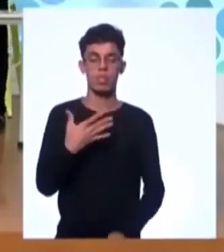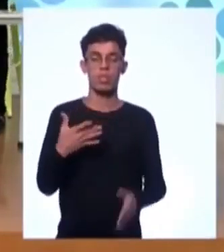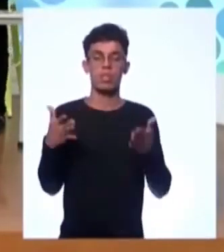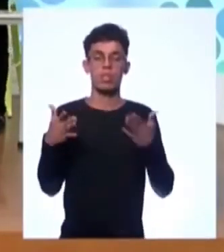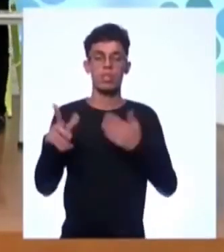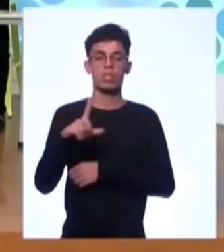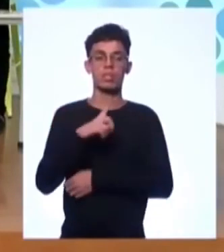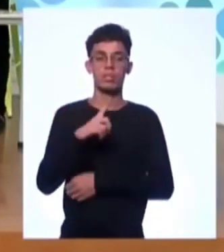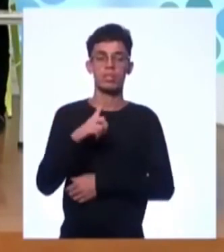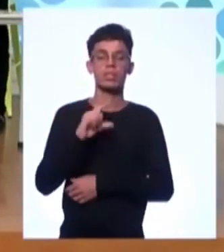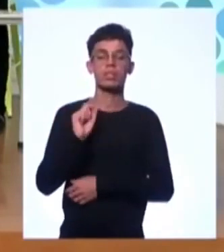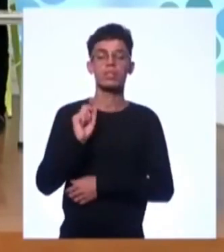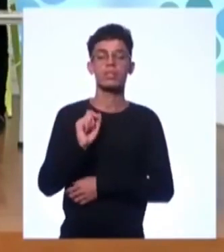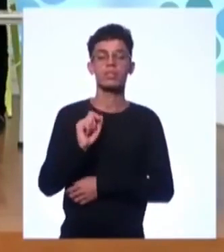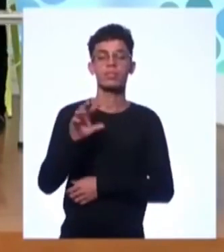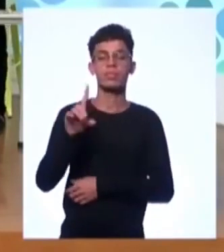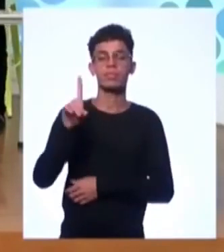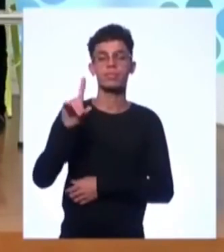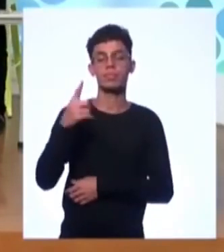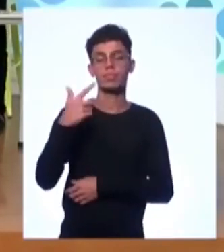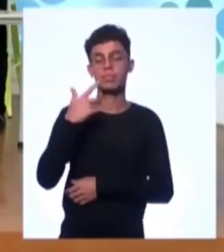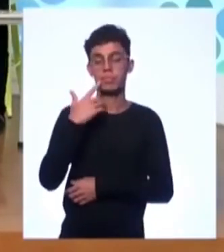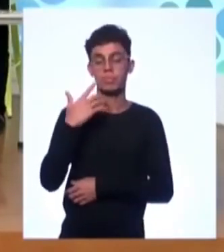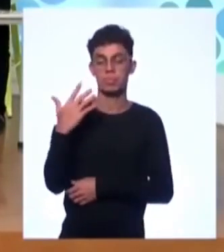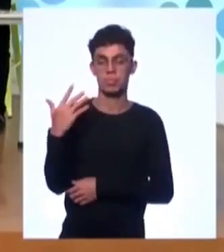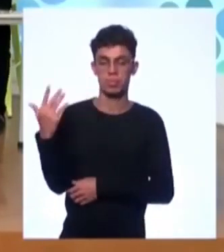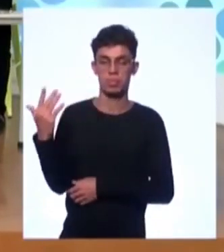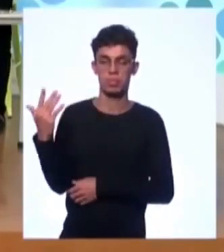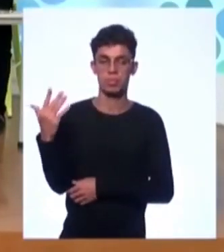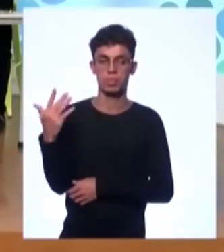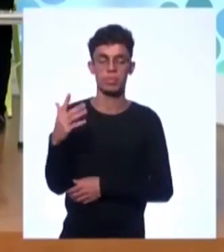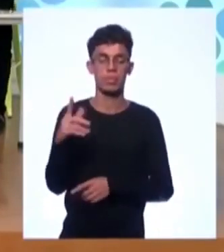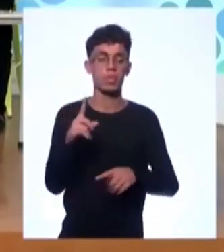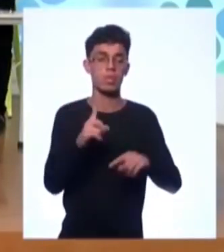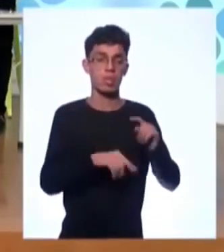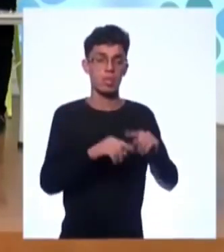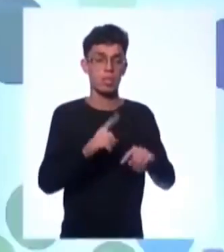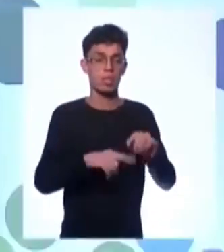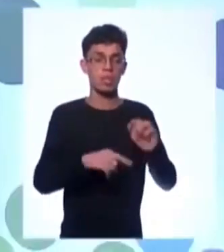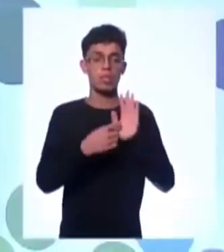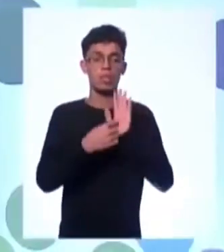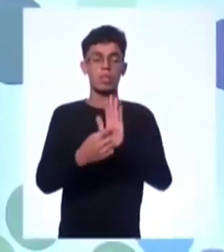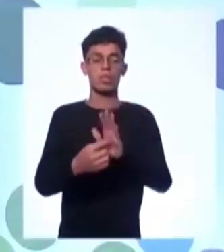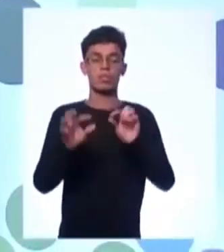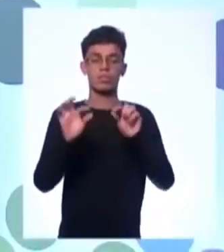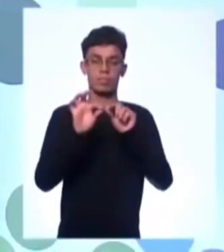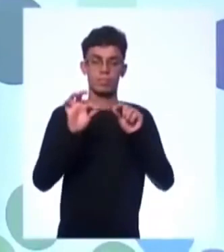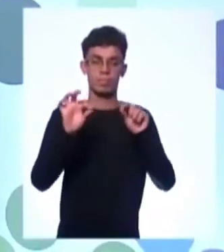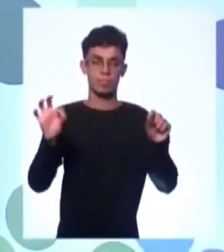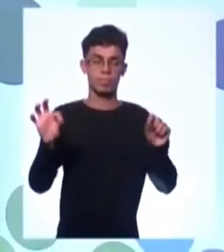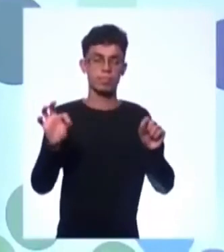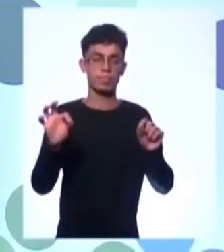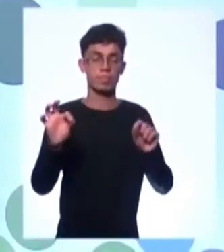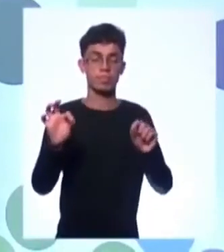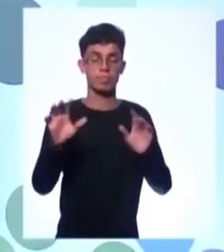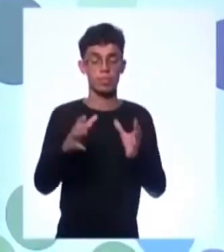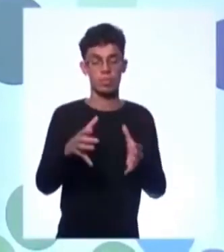um recurso didático aqui para mostrar o seguinte. Já que o fio, né? Vou tirar aqui a bússola, né? Só para eu não derrubar